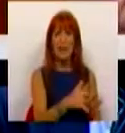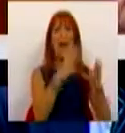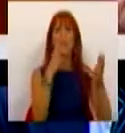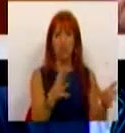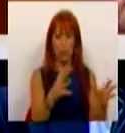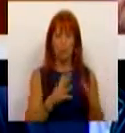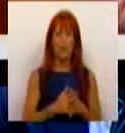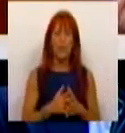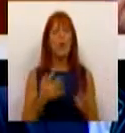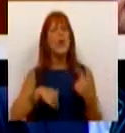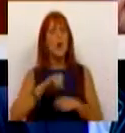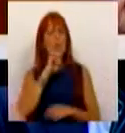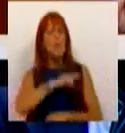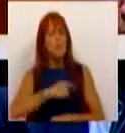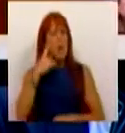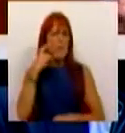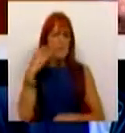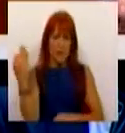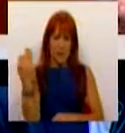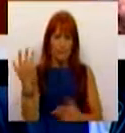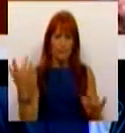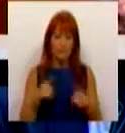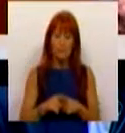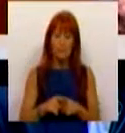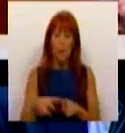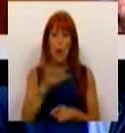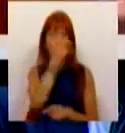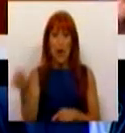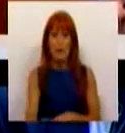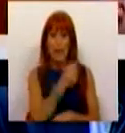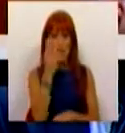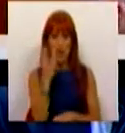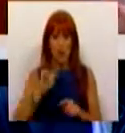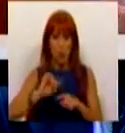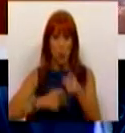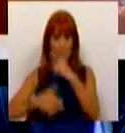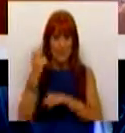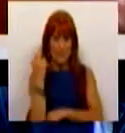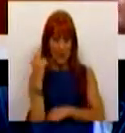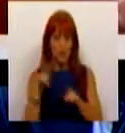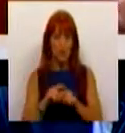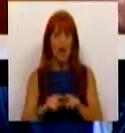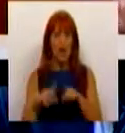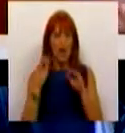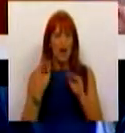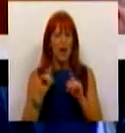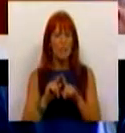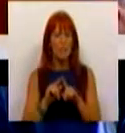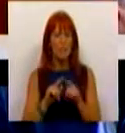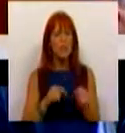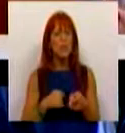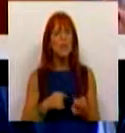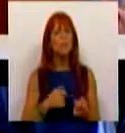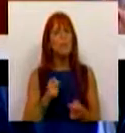6,3%. Nós podemos verificar que no quarto trimestre do ano passado, a formação bruta de capital